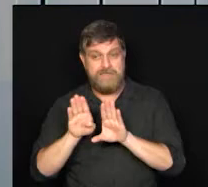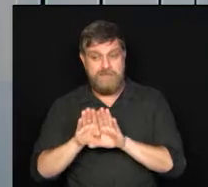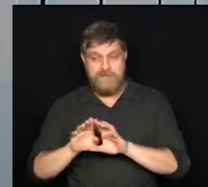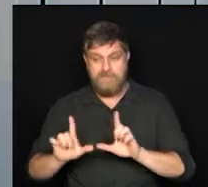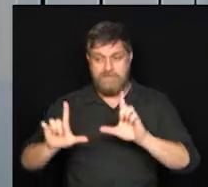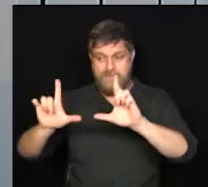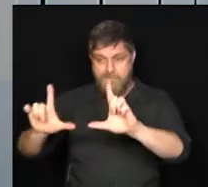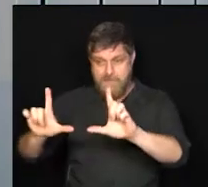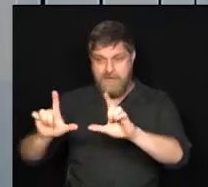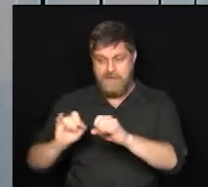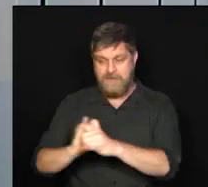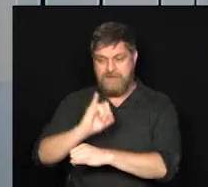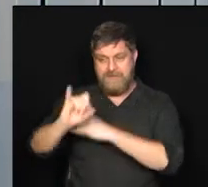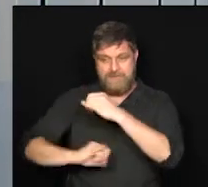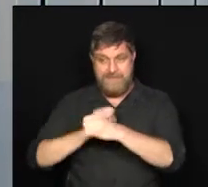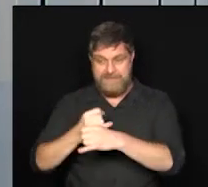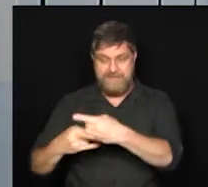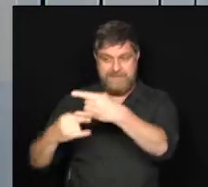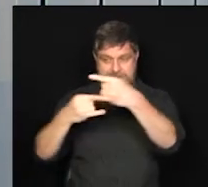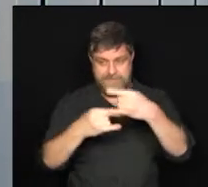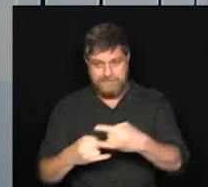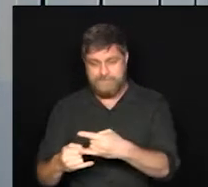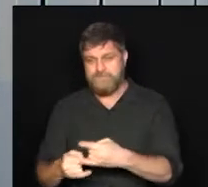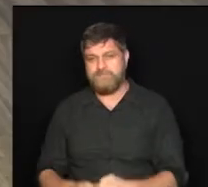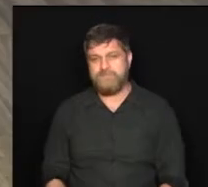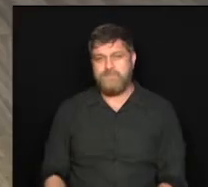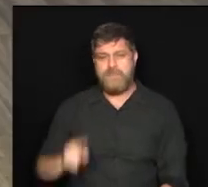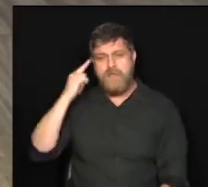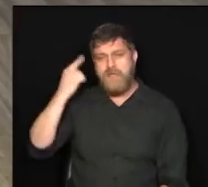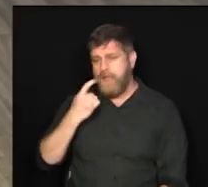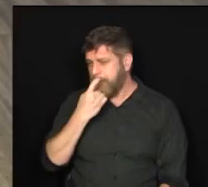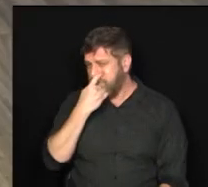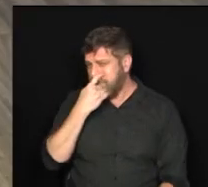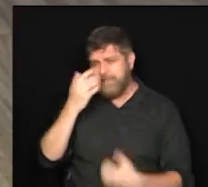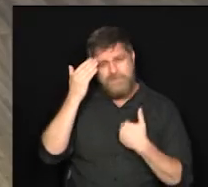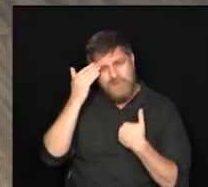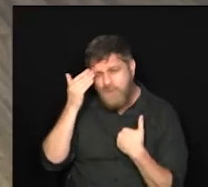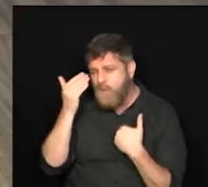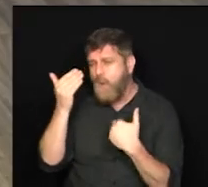também do sistema remoto. Mina, muito obrigado pelas